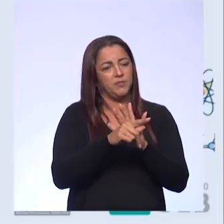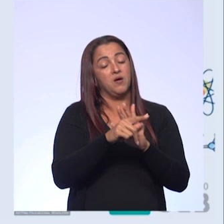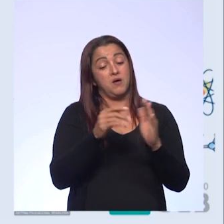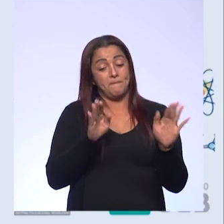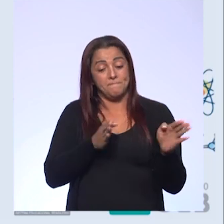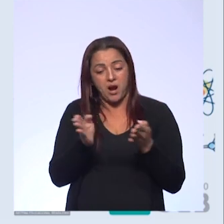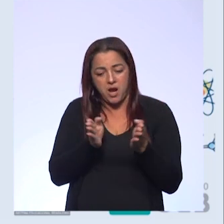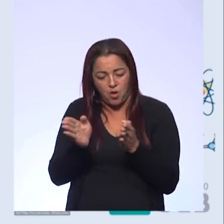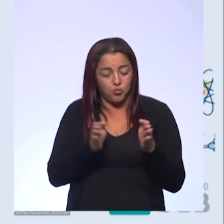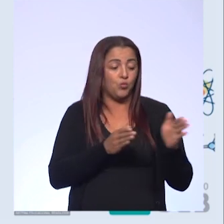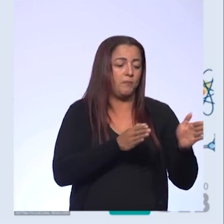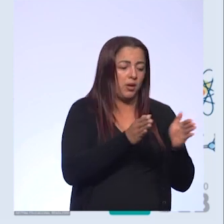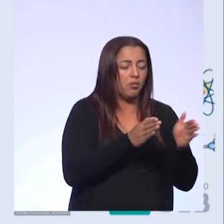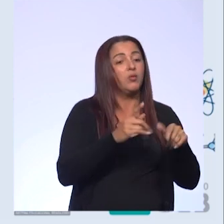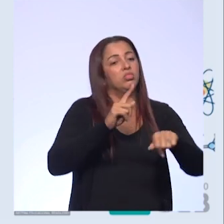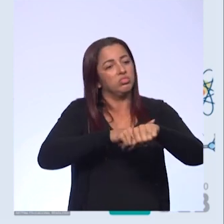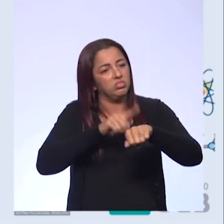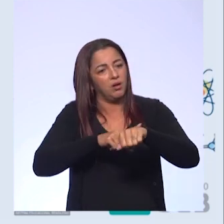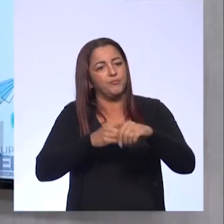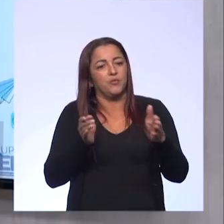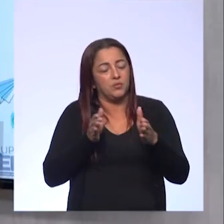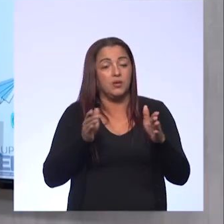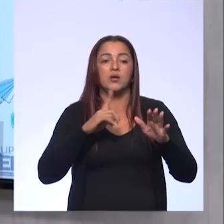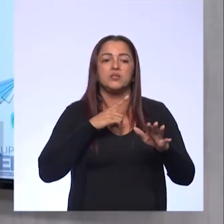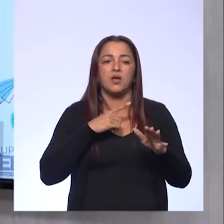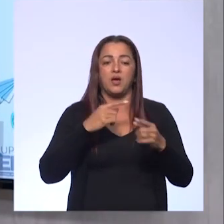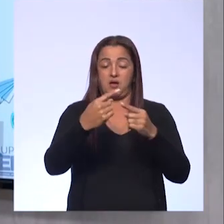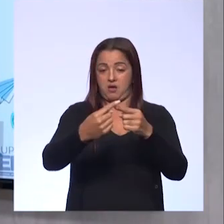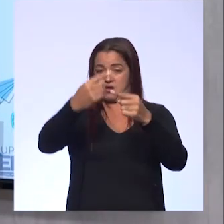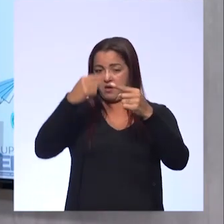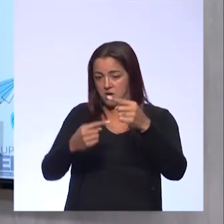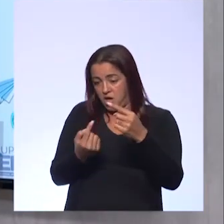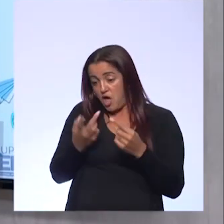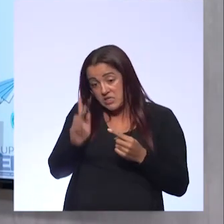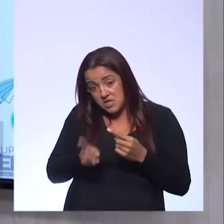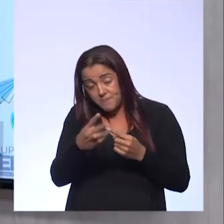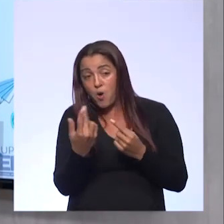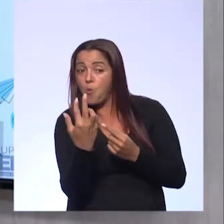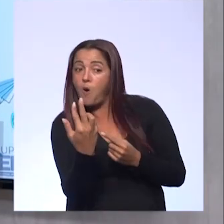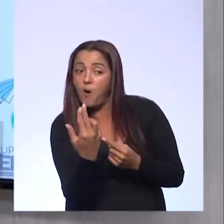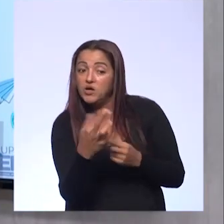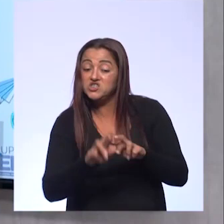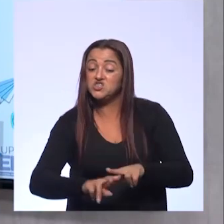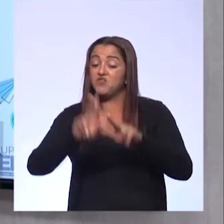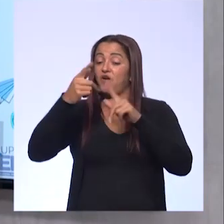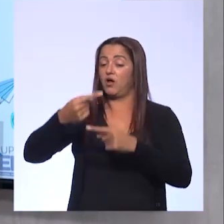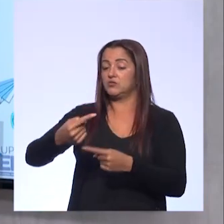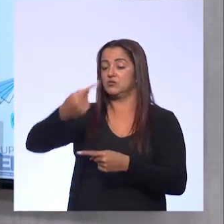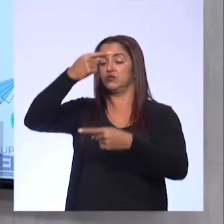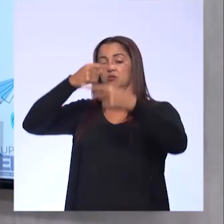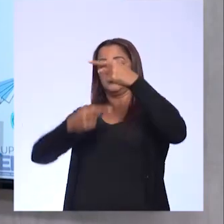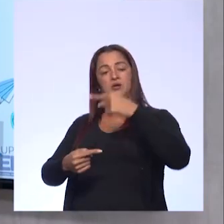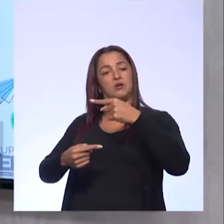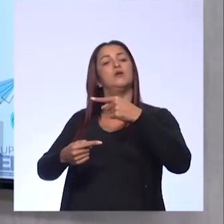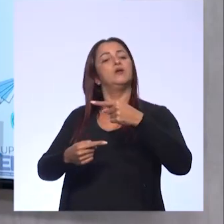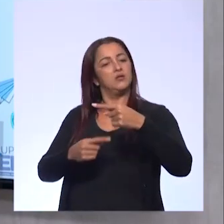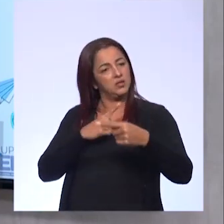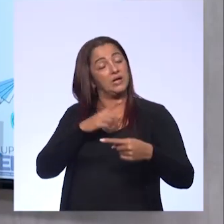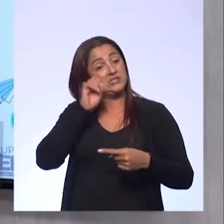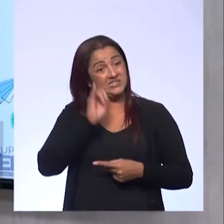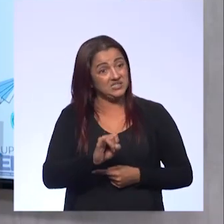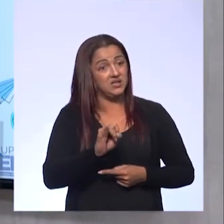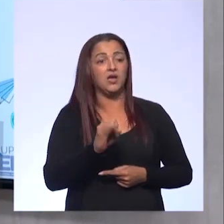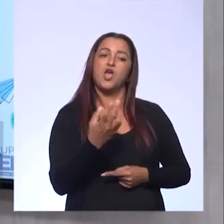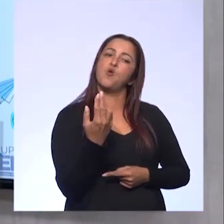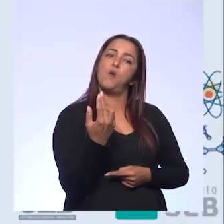frequência o período tem a frequência vai ser sempre igual ao inverso do período frequência o inverso do período claro que se frequência